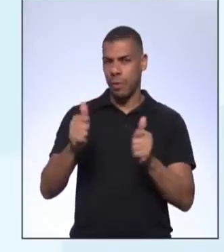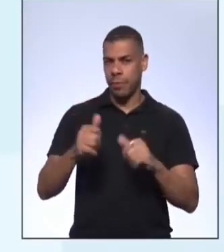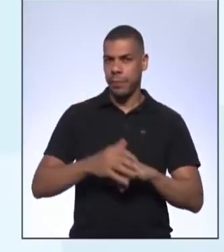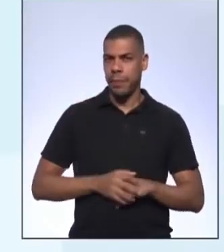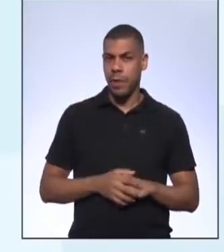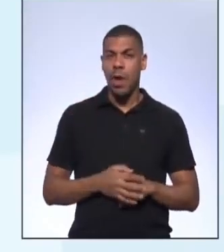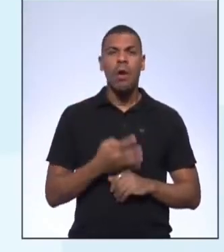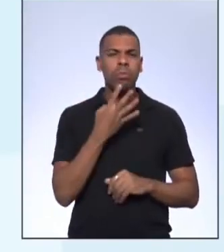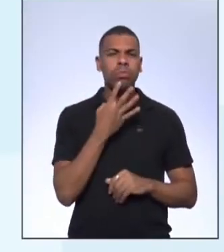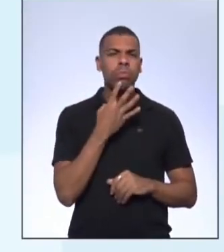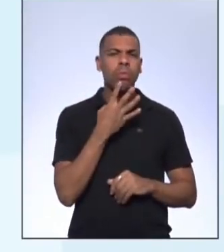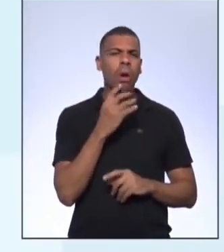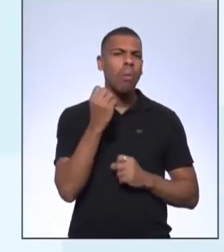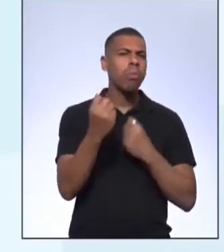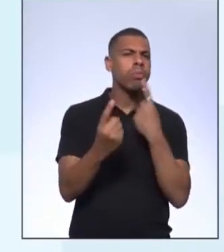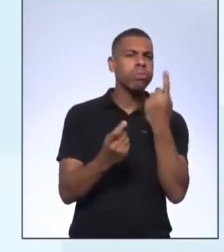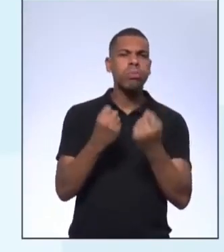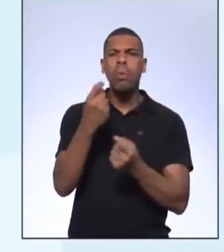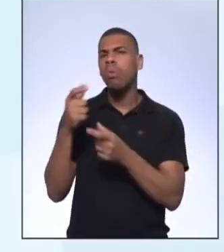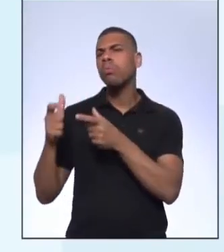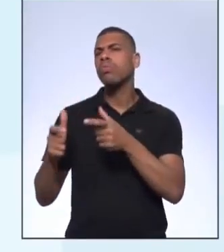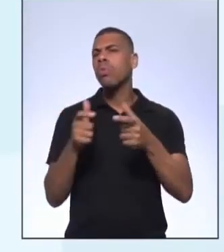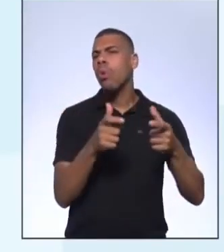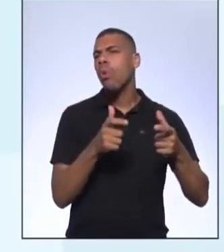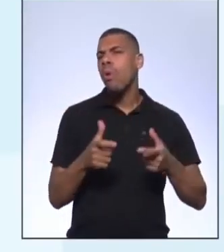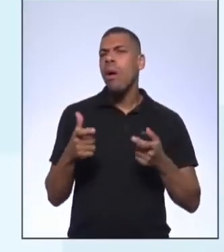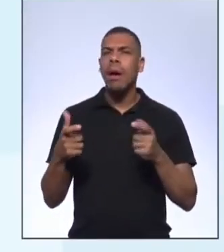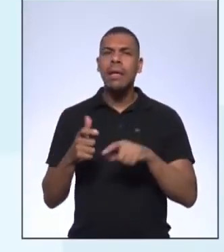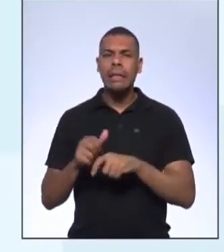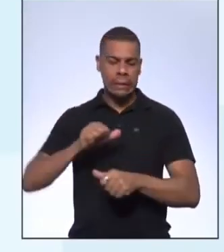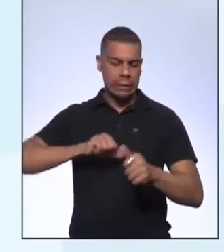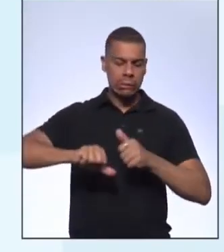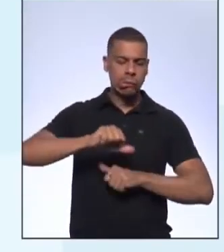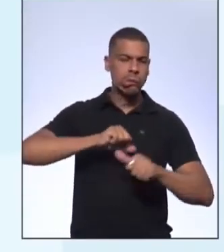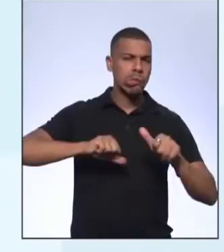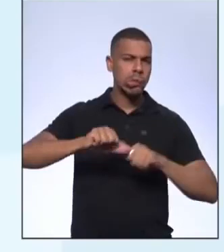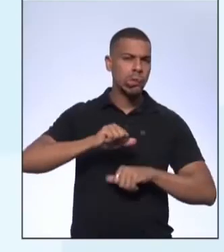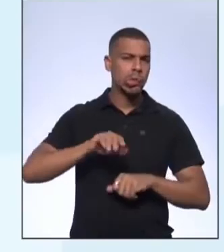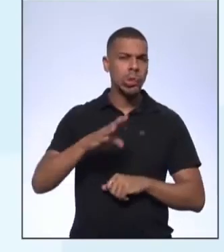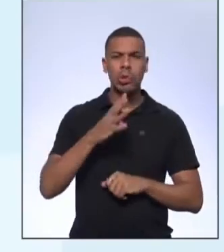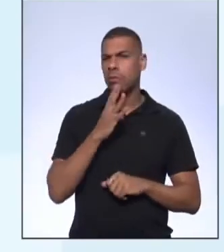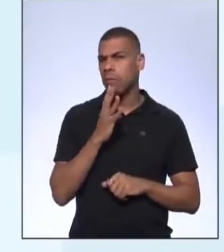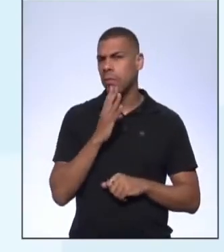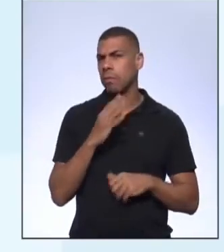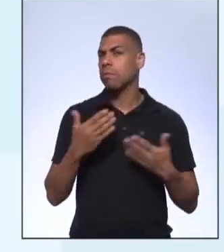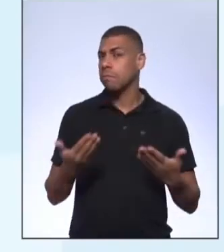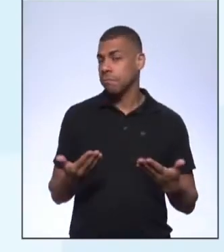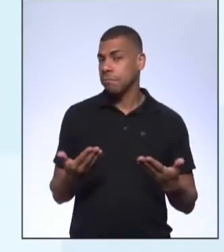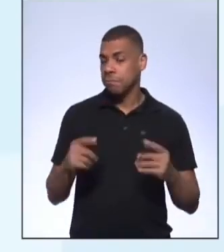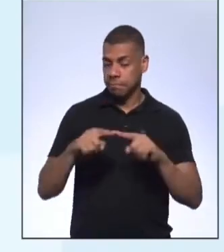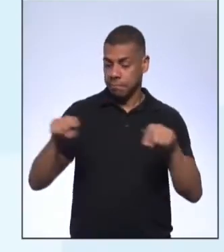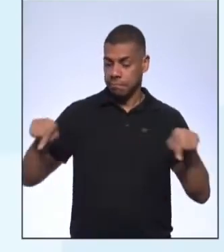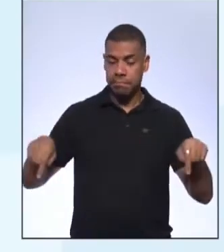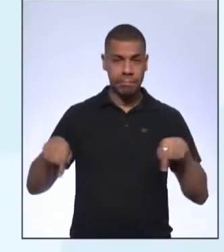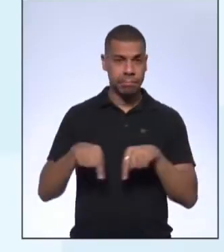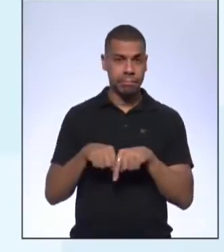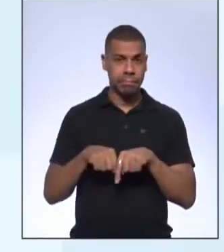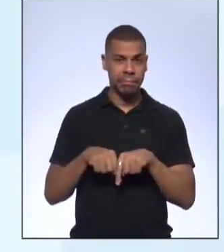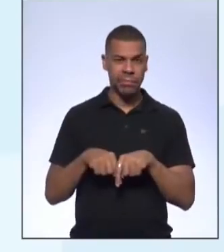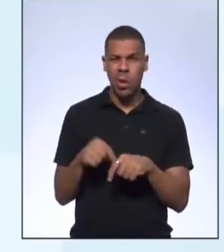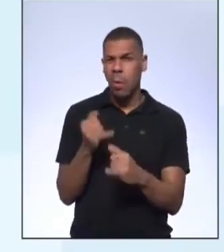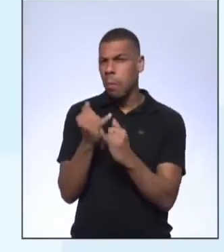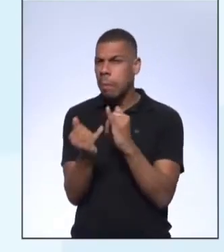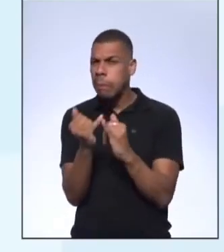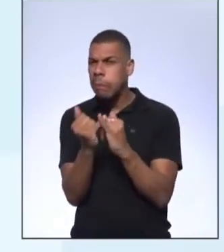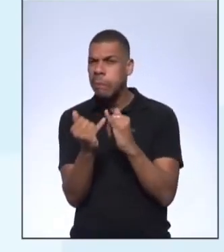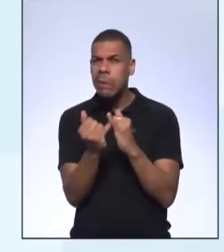conhece algum outro lugar que passou por um processo de transformação territorial similar